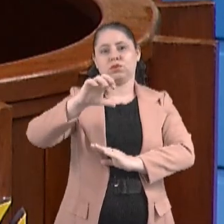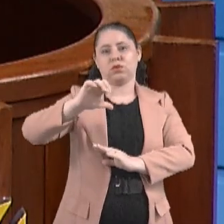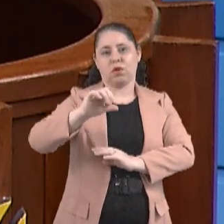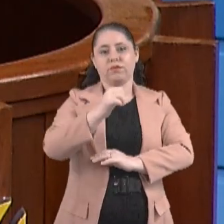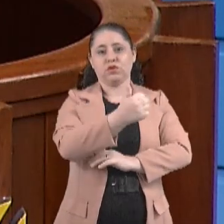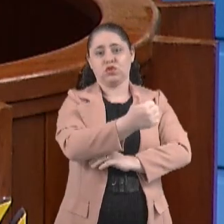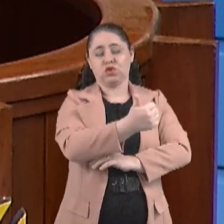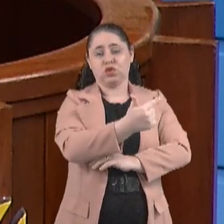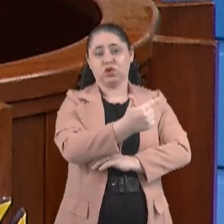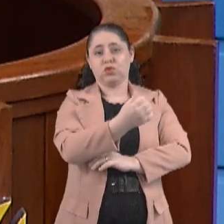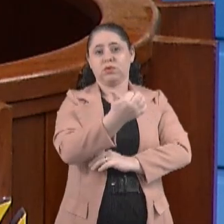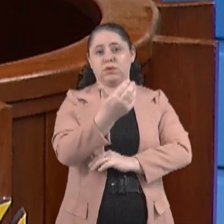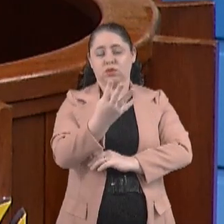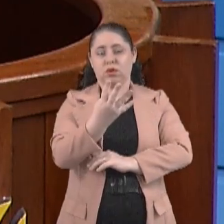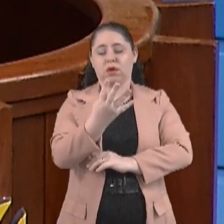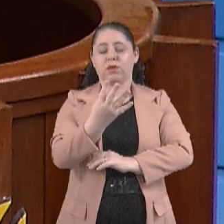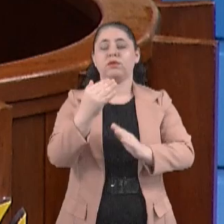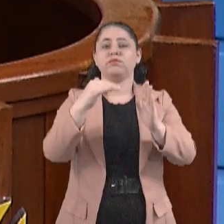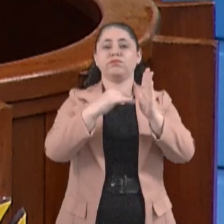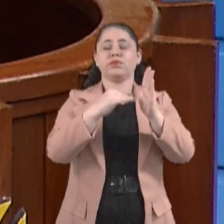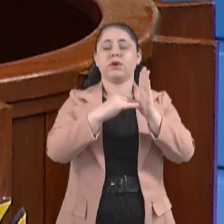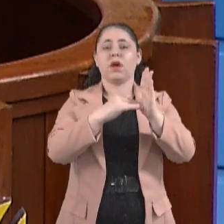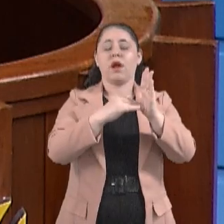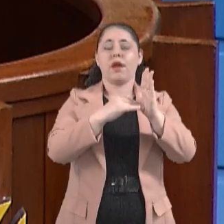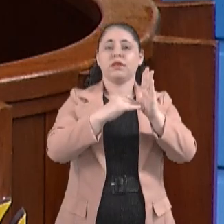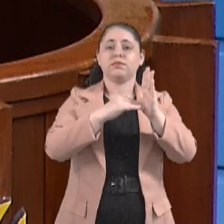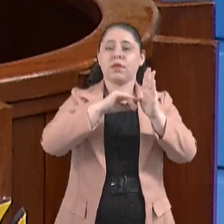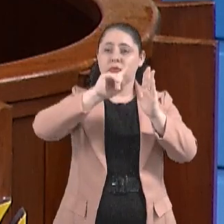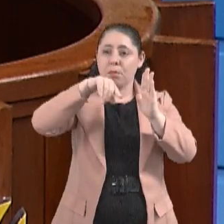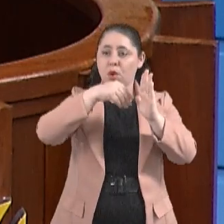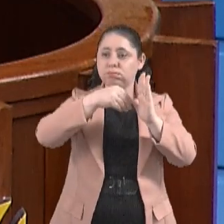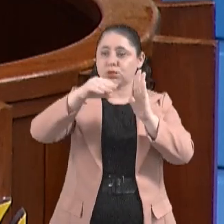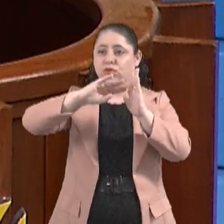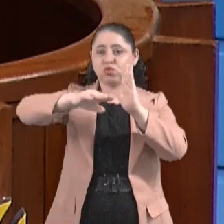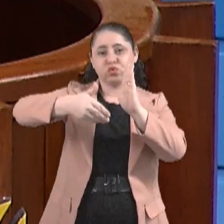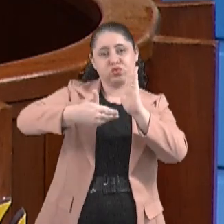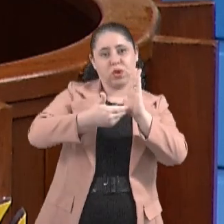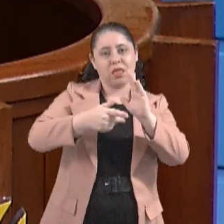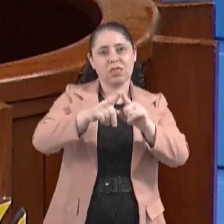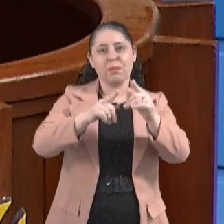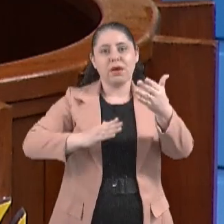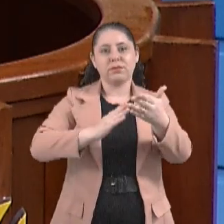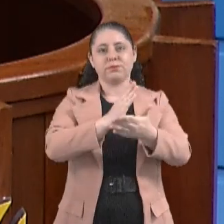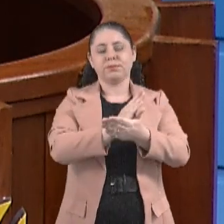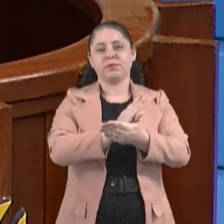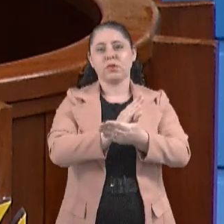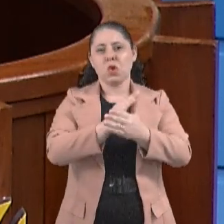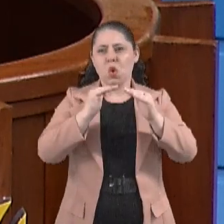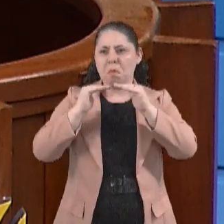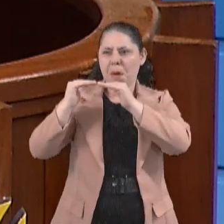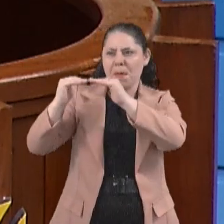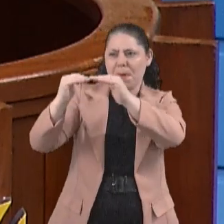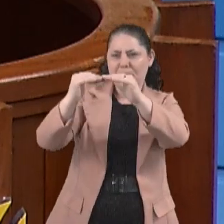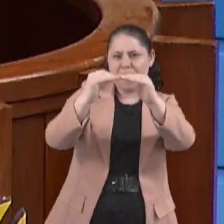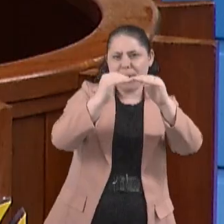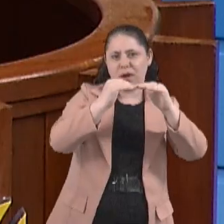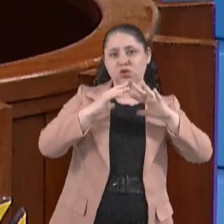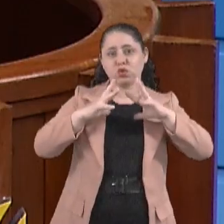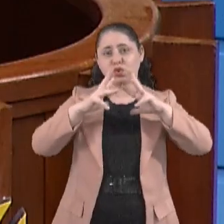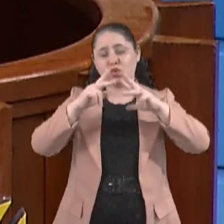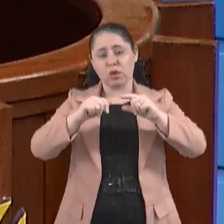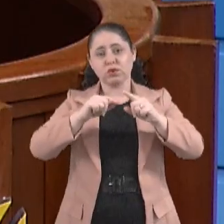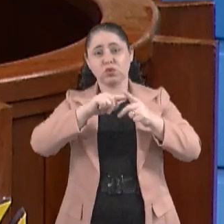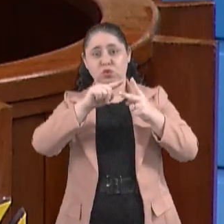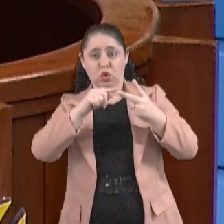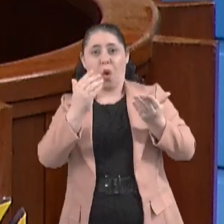4.559 de 2004 da Câmara dos Deputados chegou ao Senado Federal e foi aprovado por unanimidade em ambas as